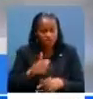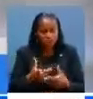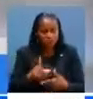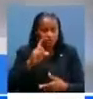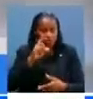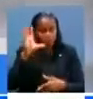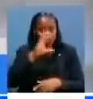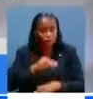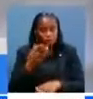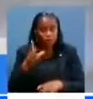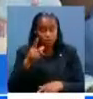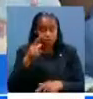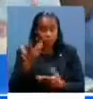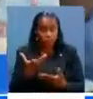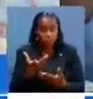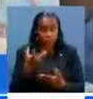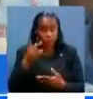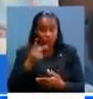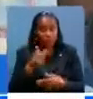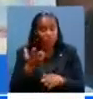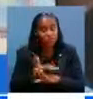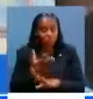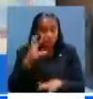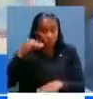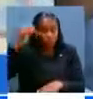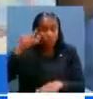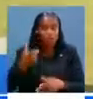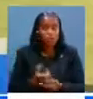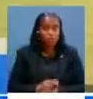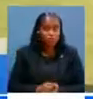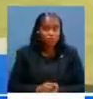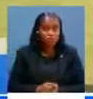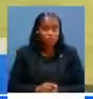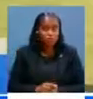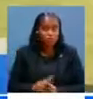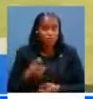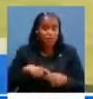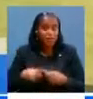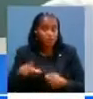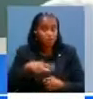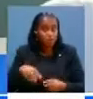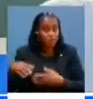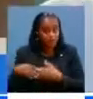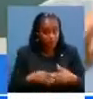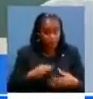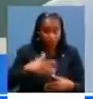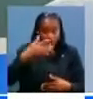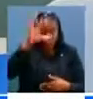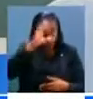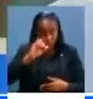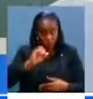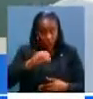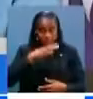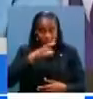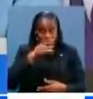e Exploração Sexual de Crianças e Adolescentes e seus parceiros locais. Ao presidir o ato, o primeiro-ministro Ulisses Correia Silva